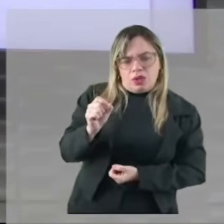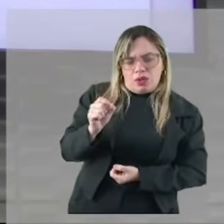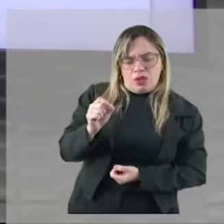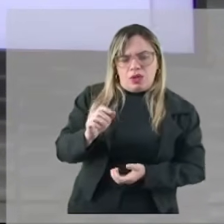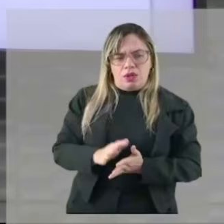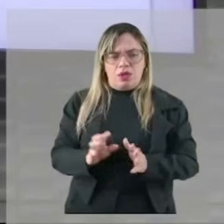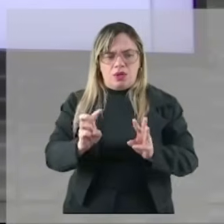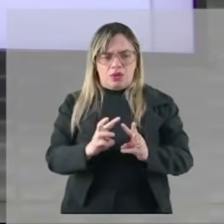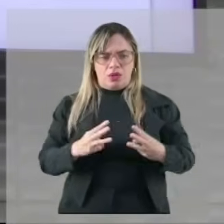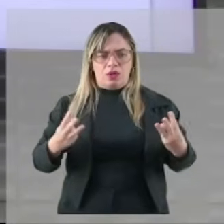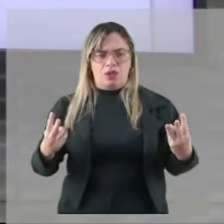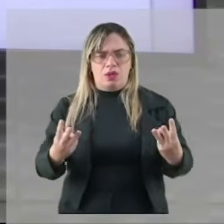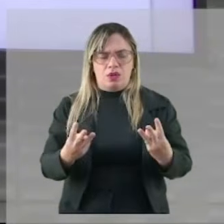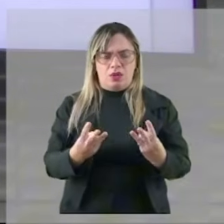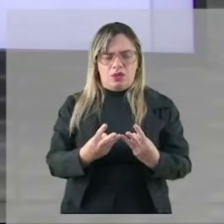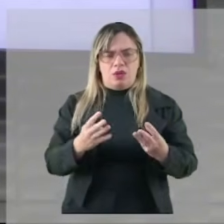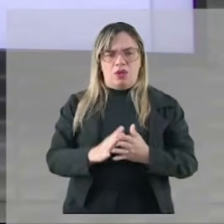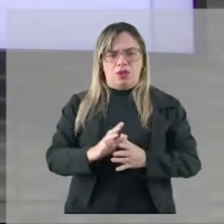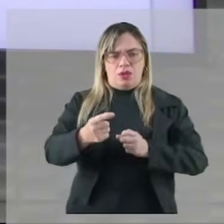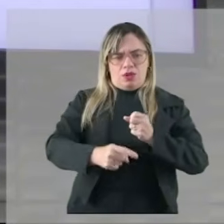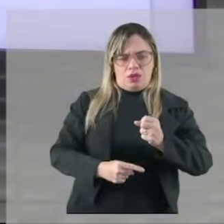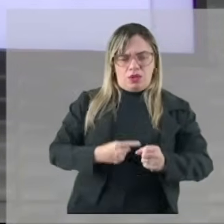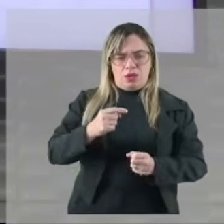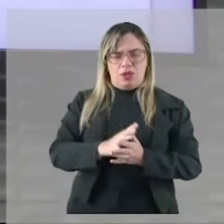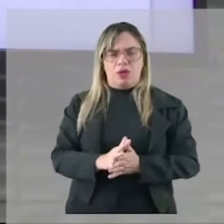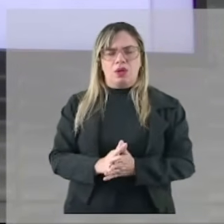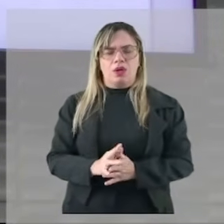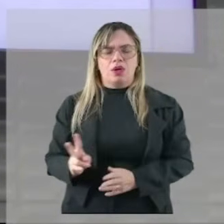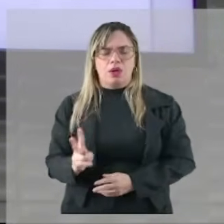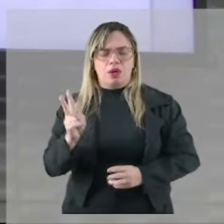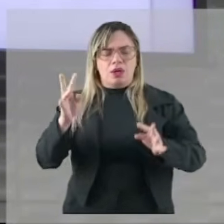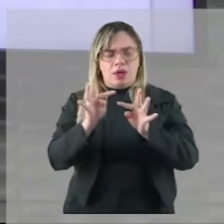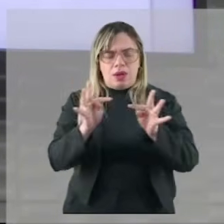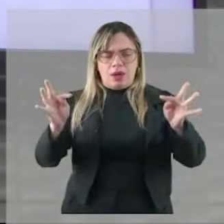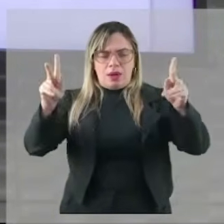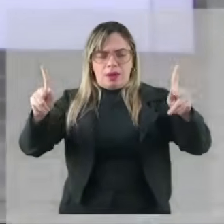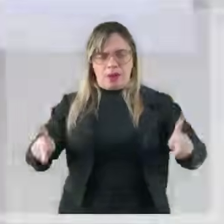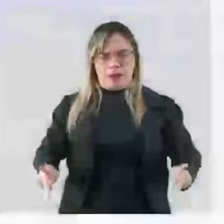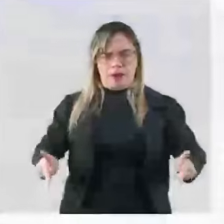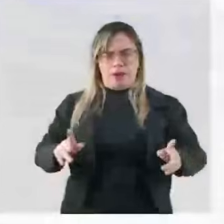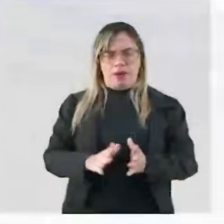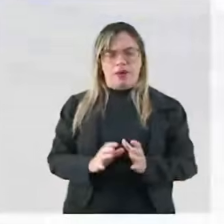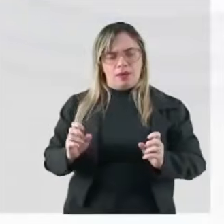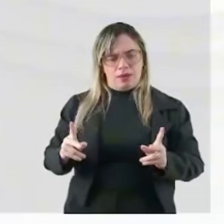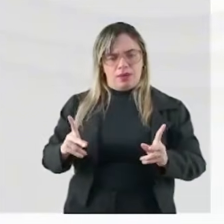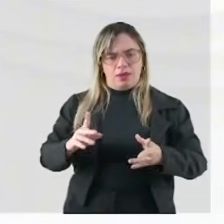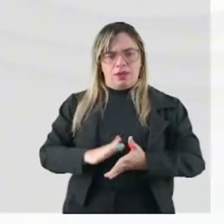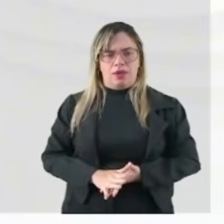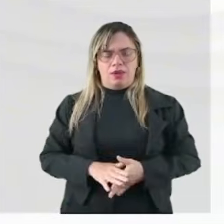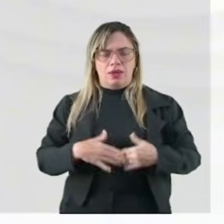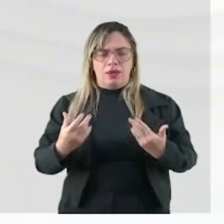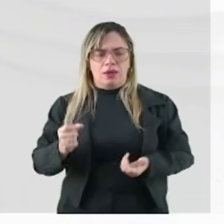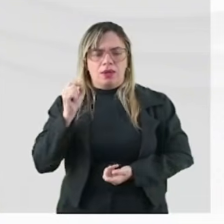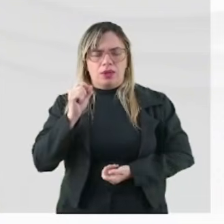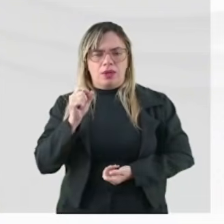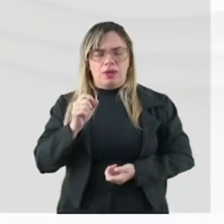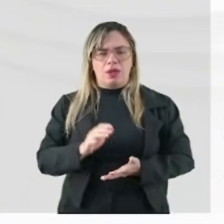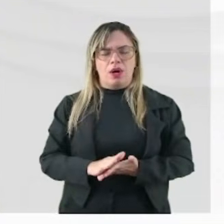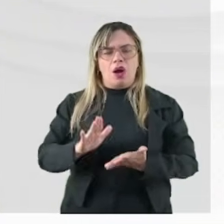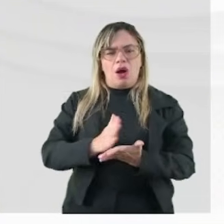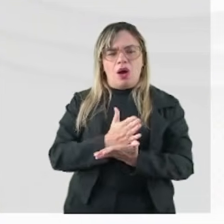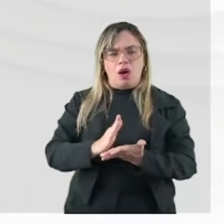massa atômica aqui, turma, ó, são valores da tabela periódica, tá? Vou colocar aqui para vocês